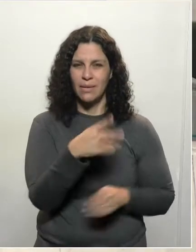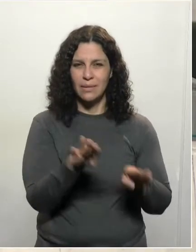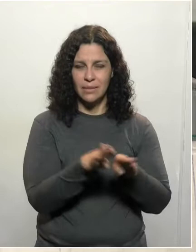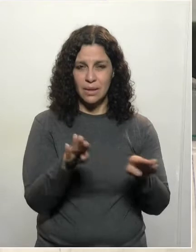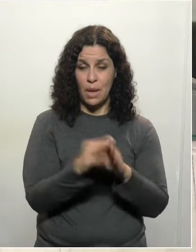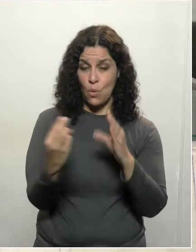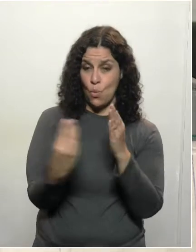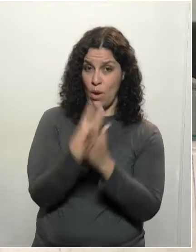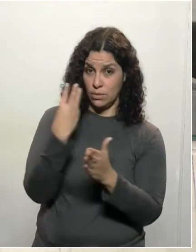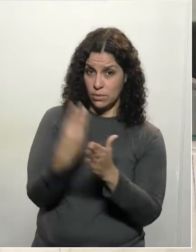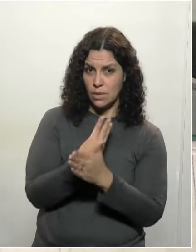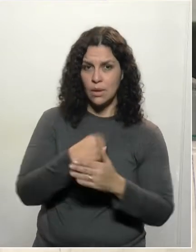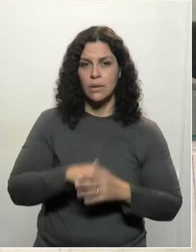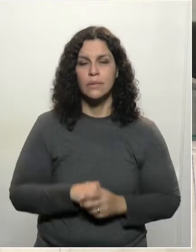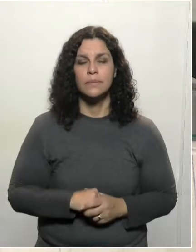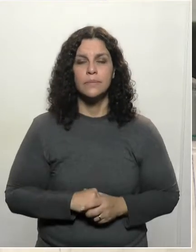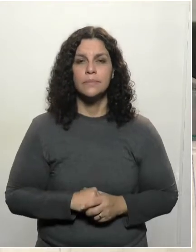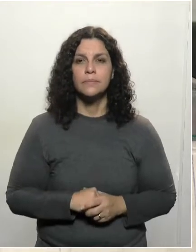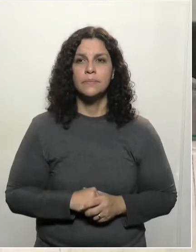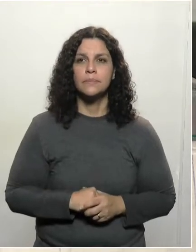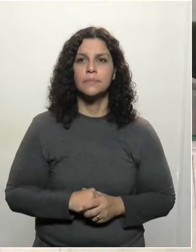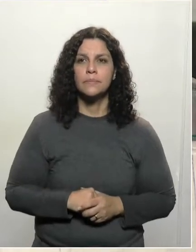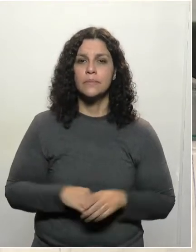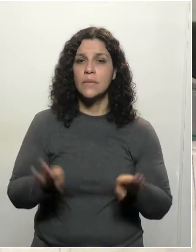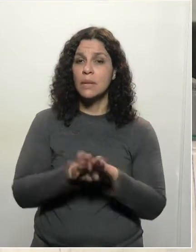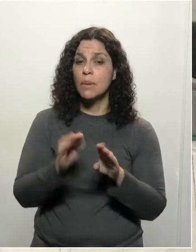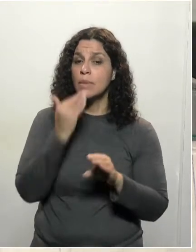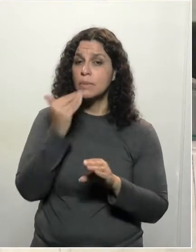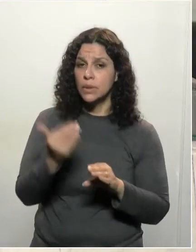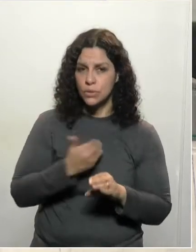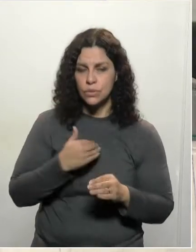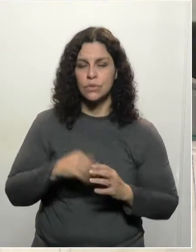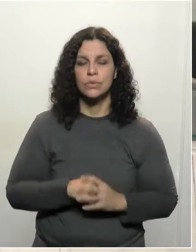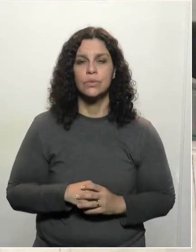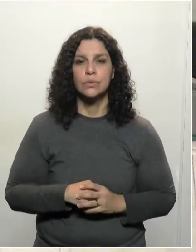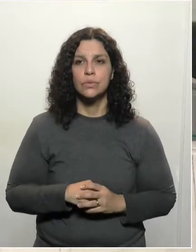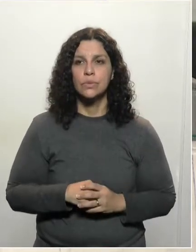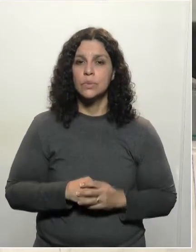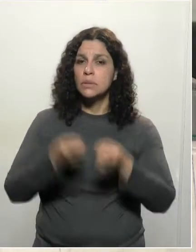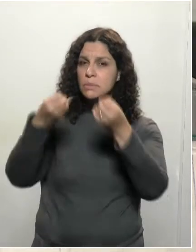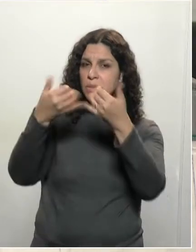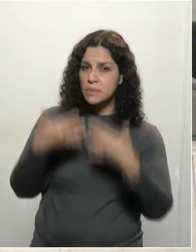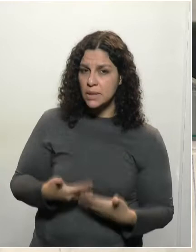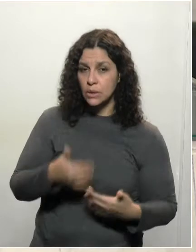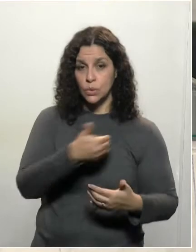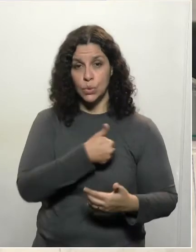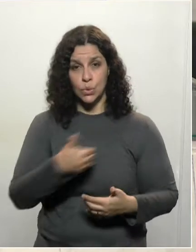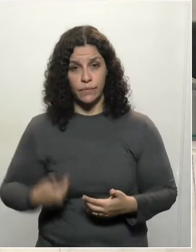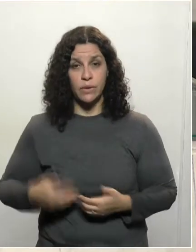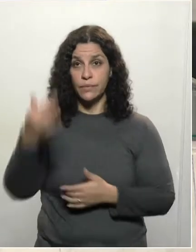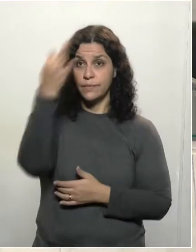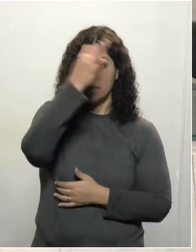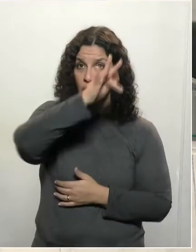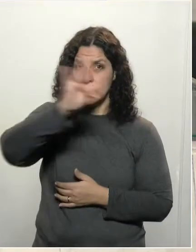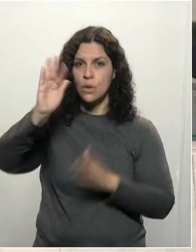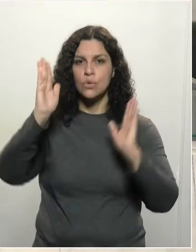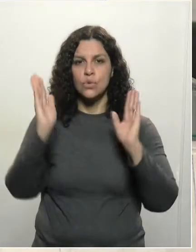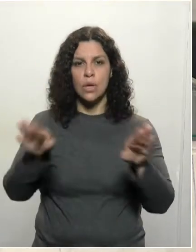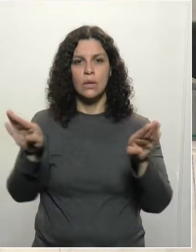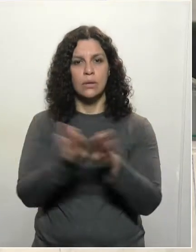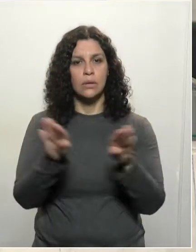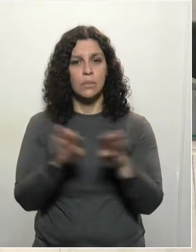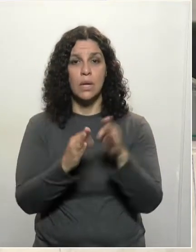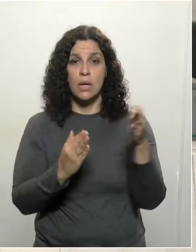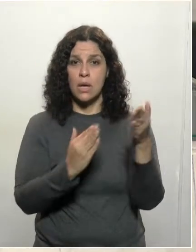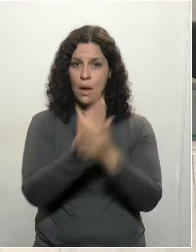por WhatsApp, uma solicitação me relatando que o governo federal já aprovou